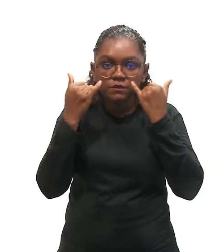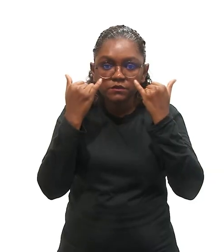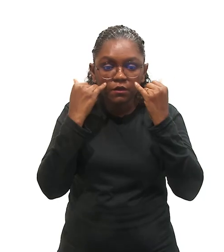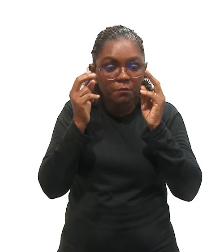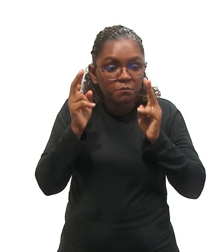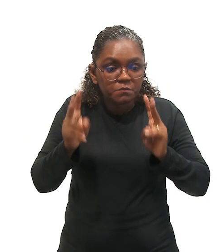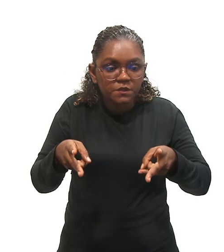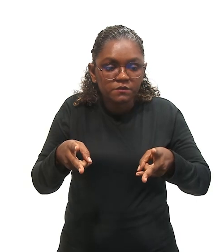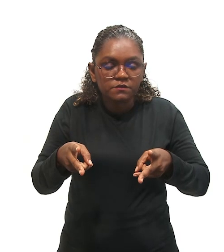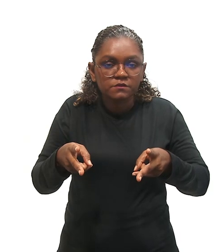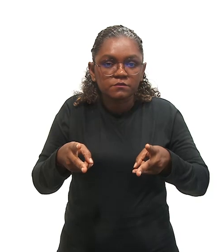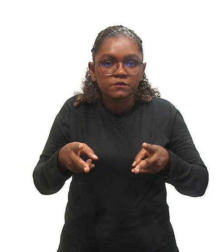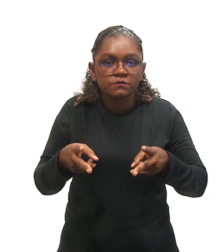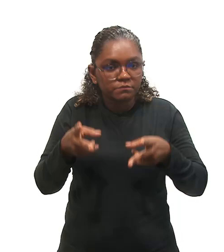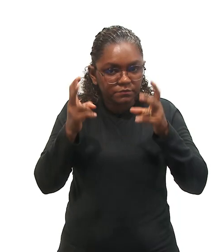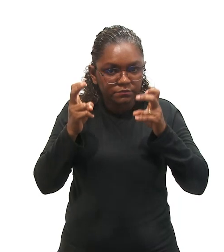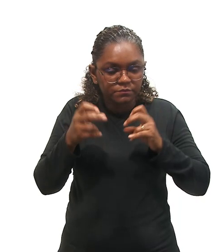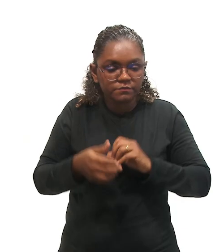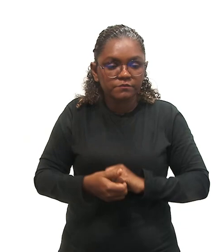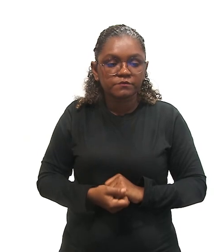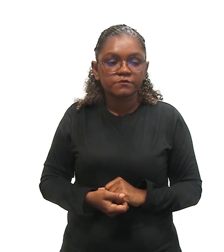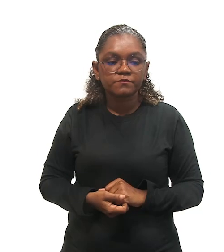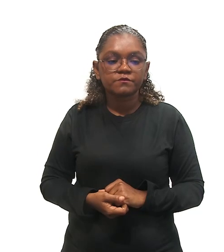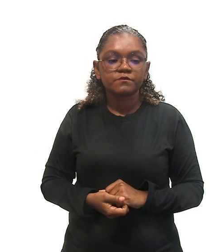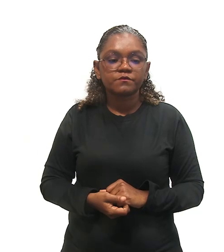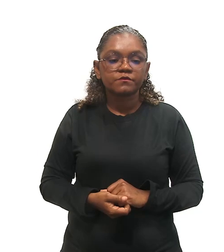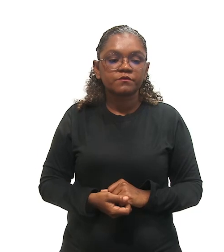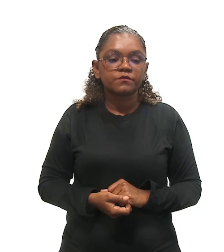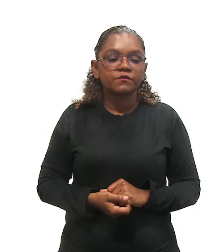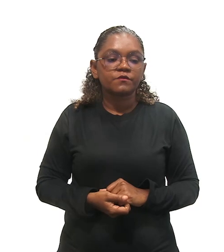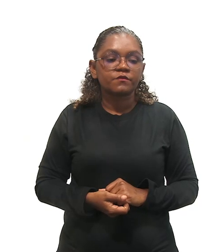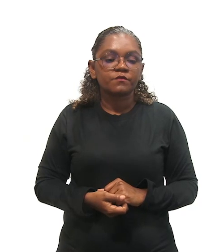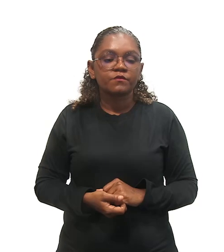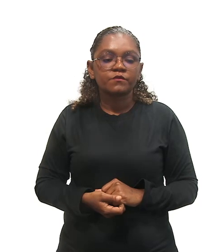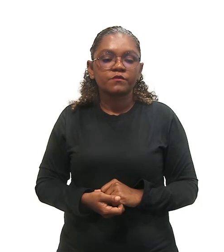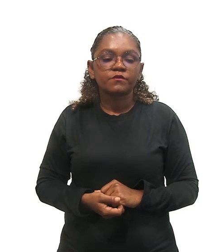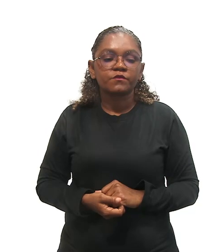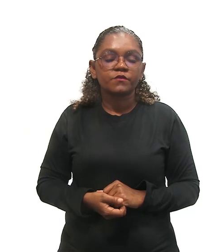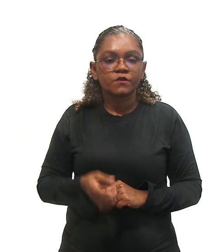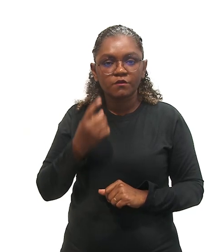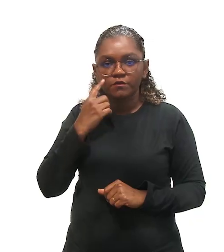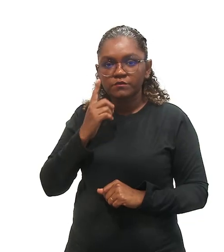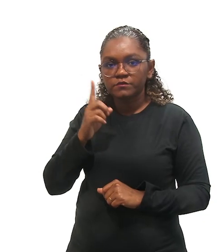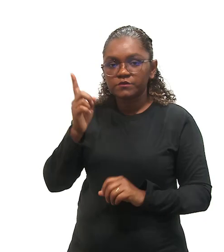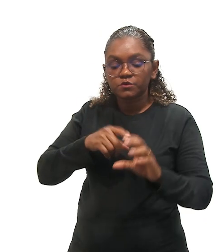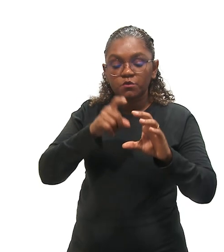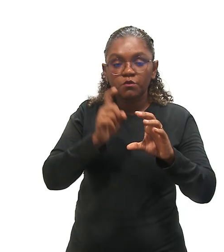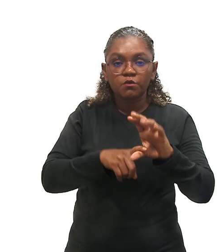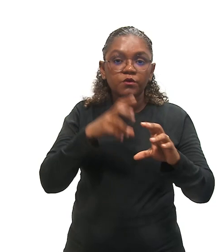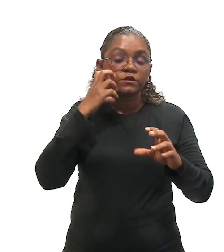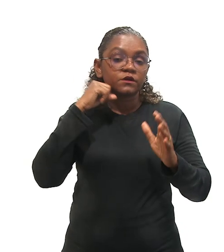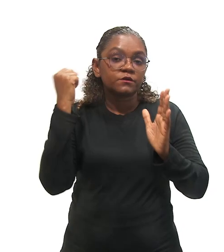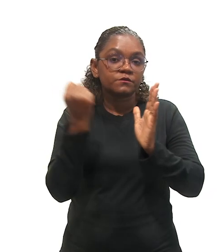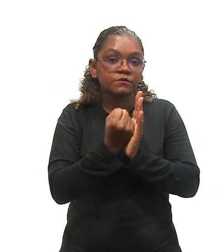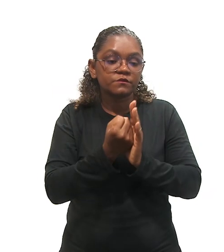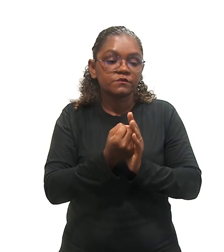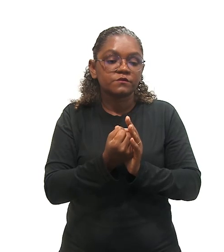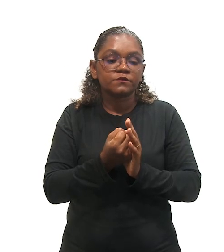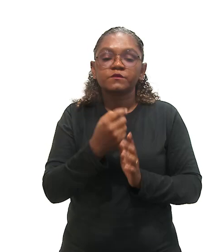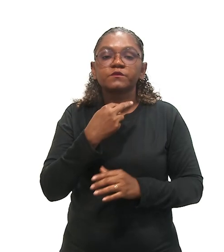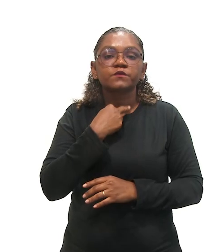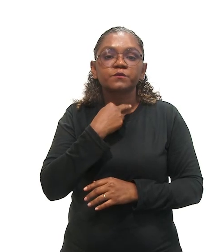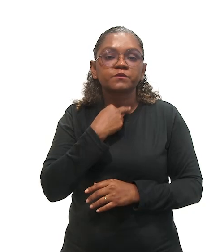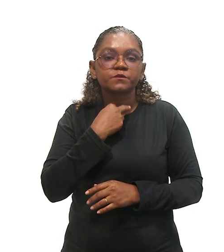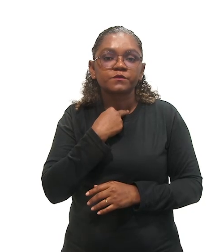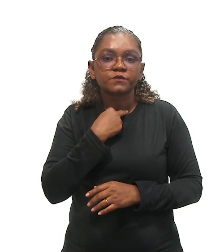da informação. Assim, observe. Conta patrimonial. Eu não posso